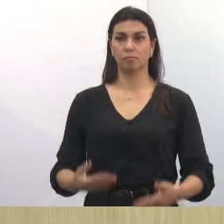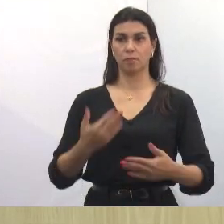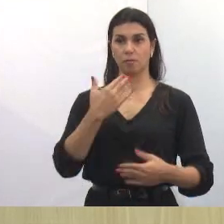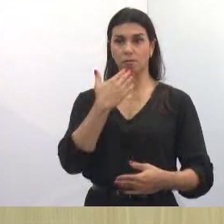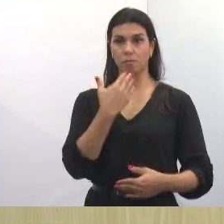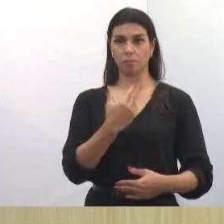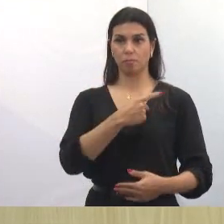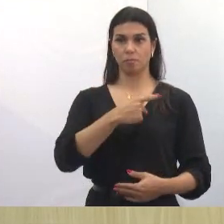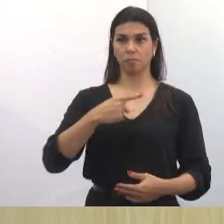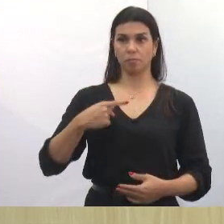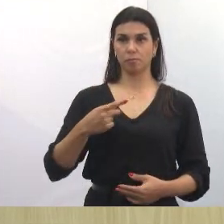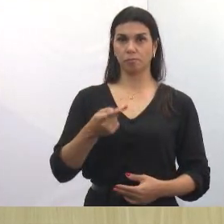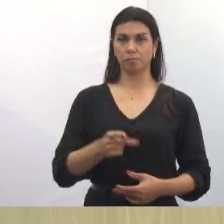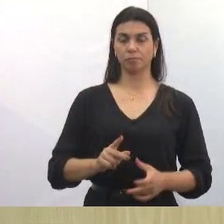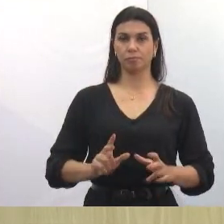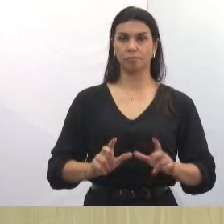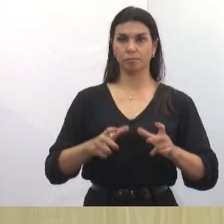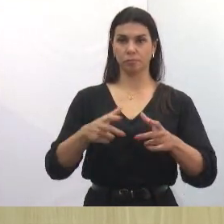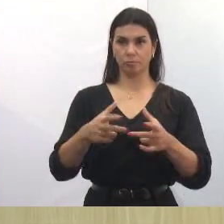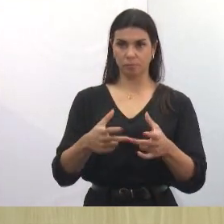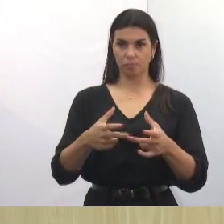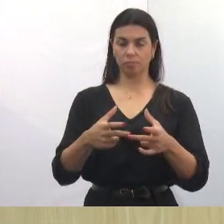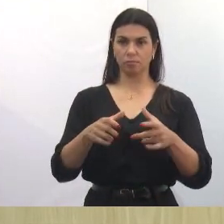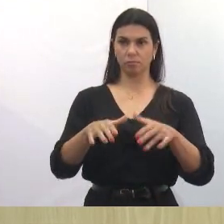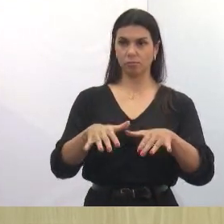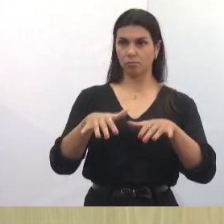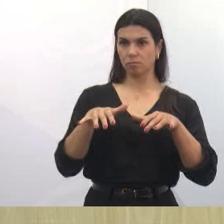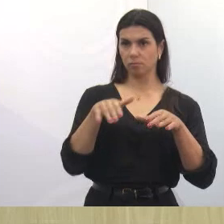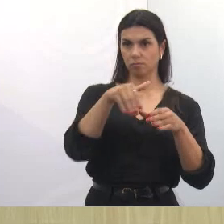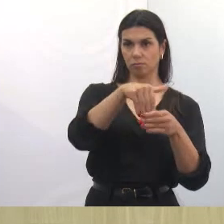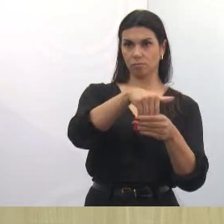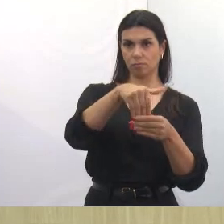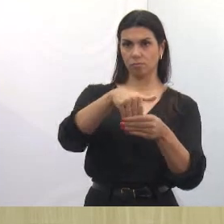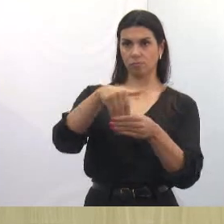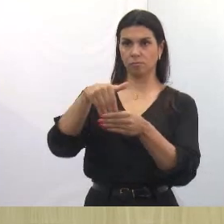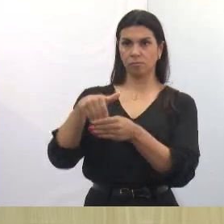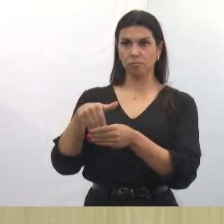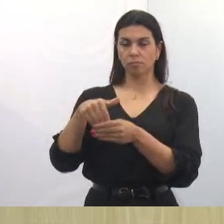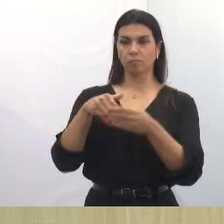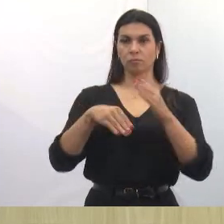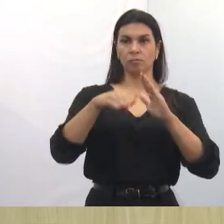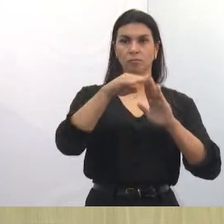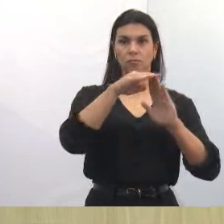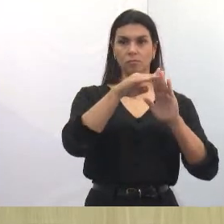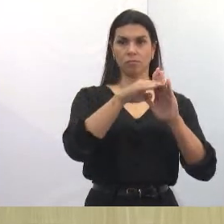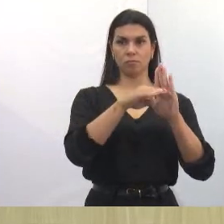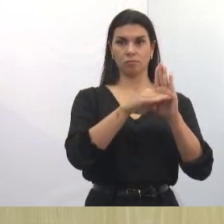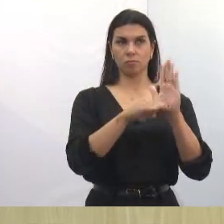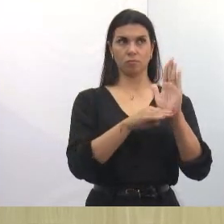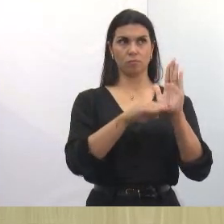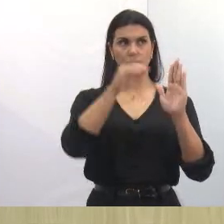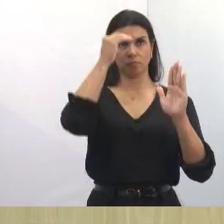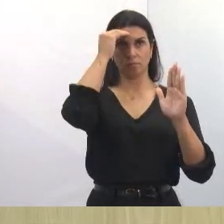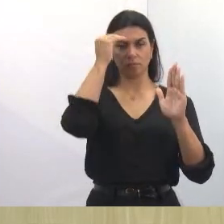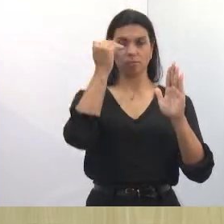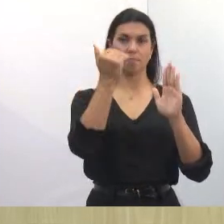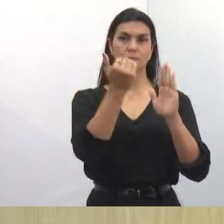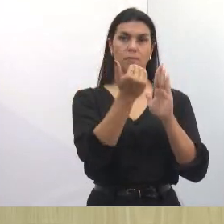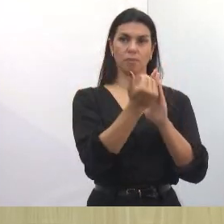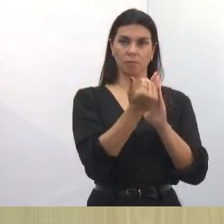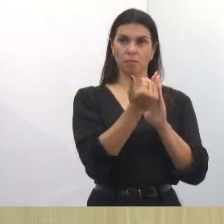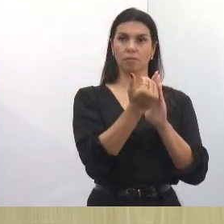Requeremos ao excelentíssimo senhor presidente dessa casa, ouvido e aprovado pela Igreja Plenário, cumpridas as